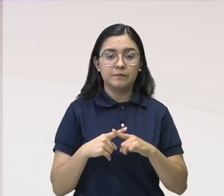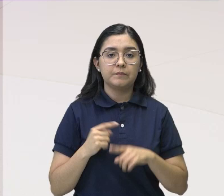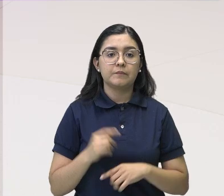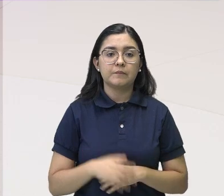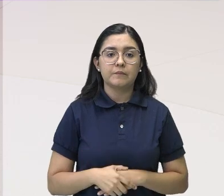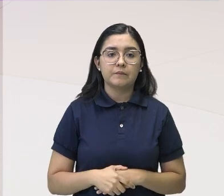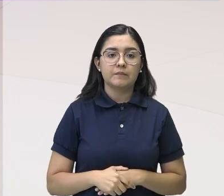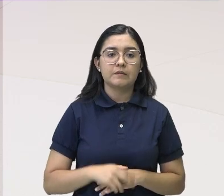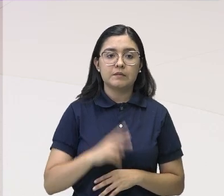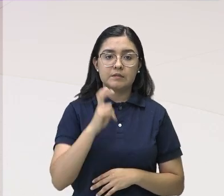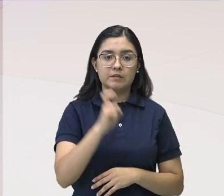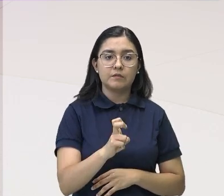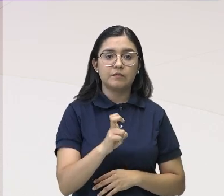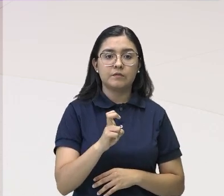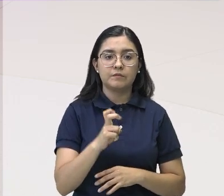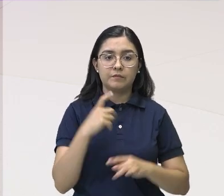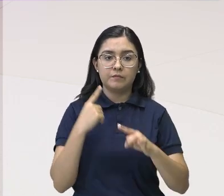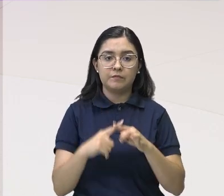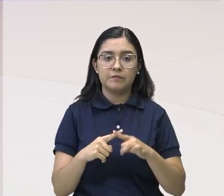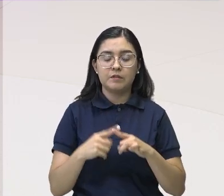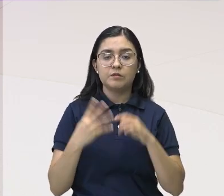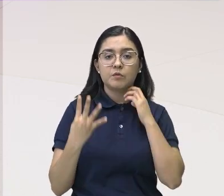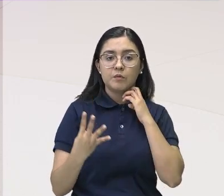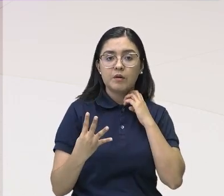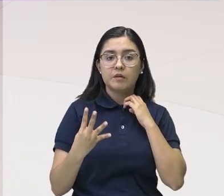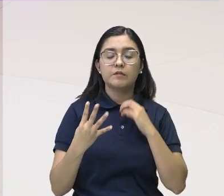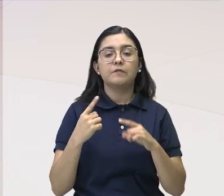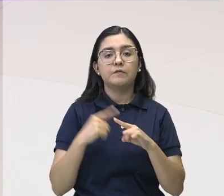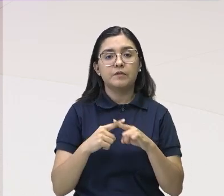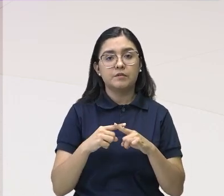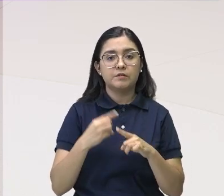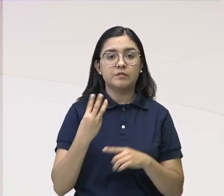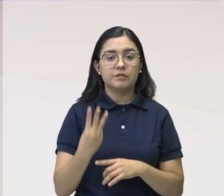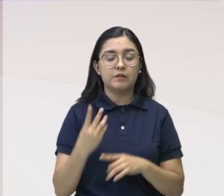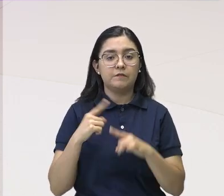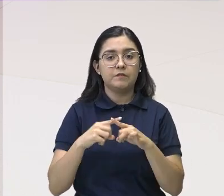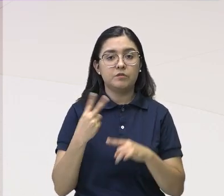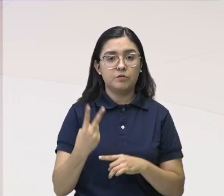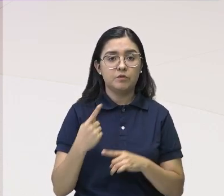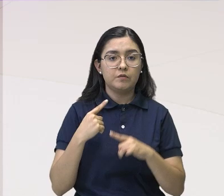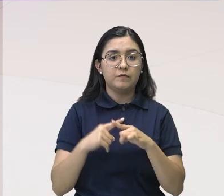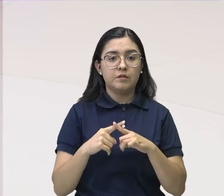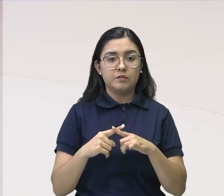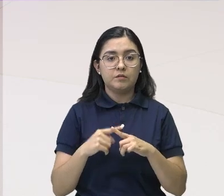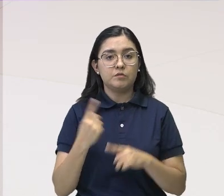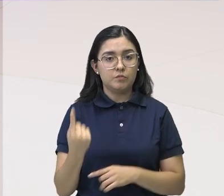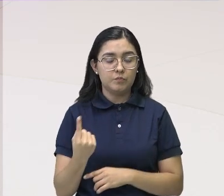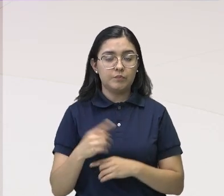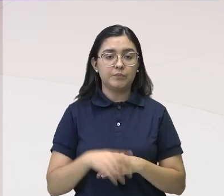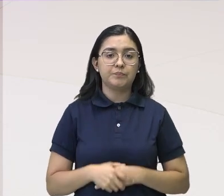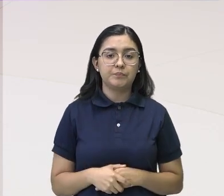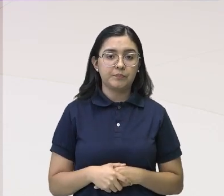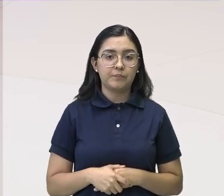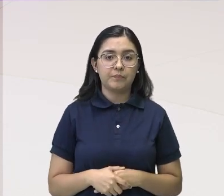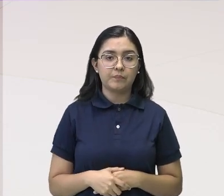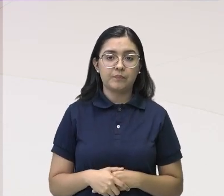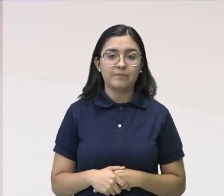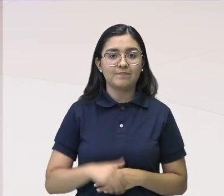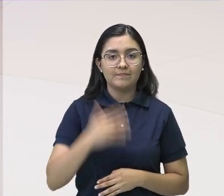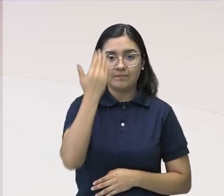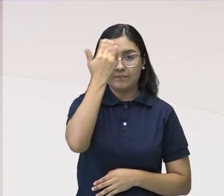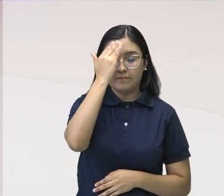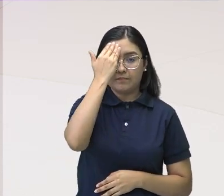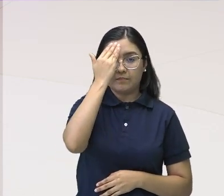funciona? É 5 vezes o 4, vezes o 3, vezes o 2, vezes o 1.